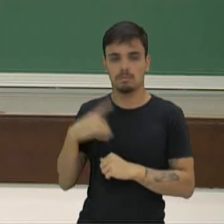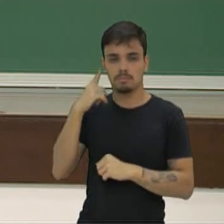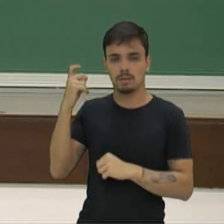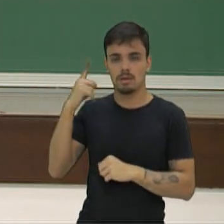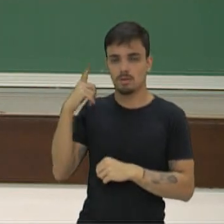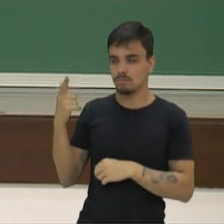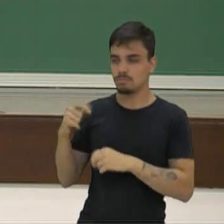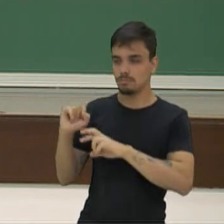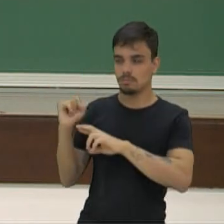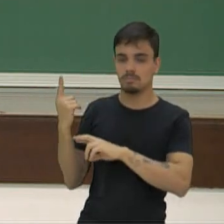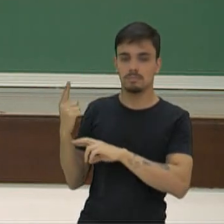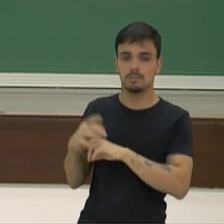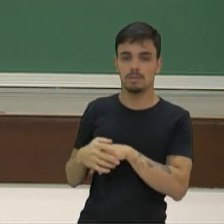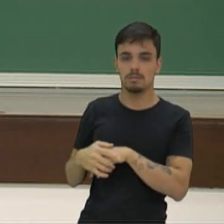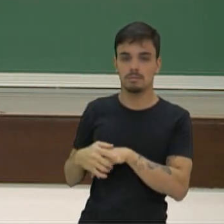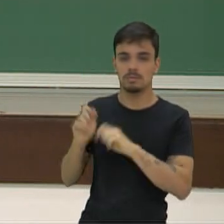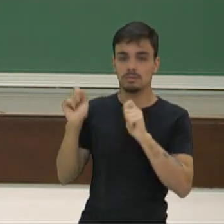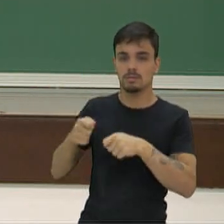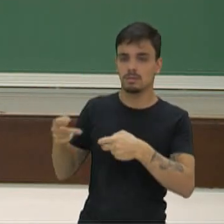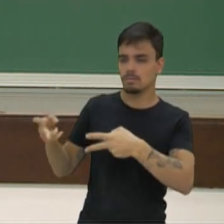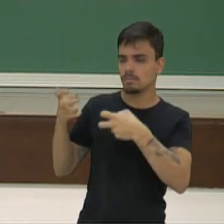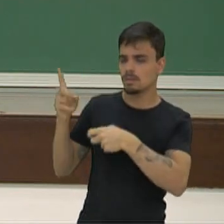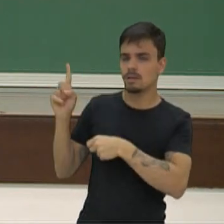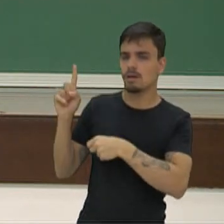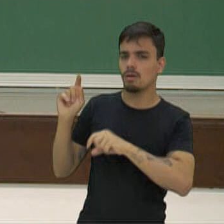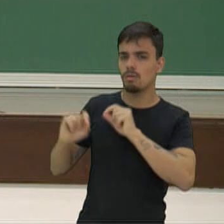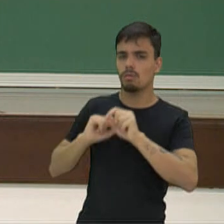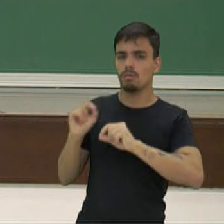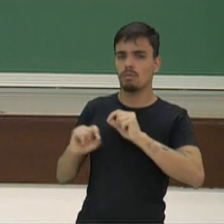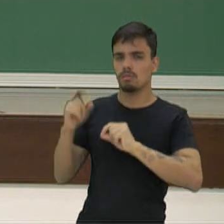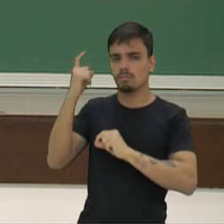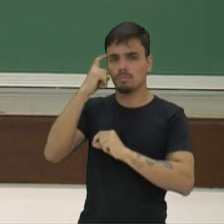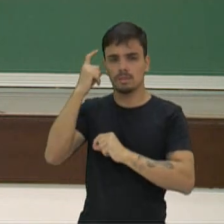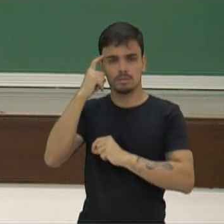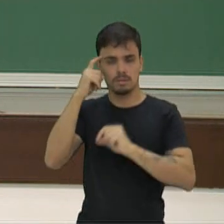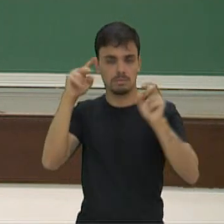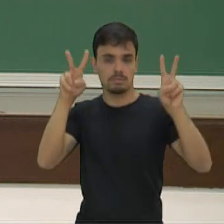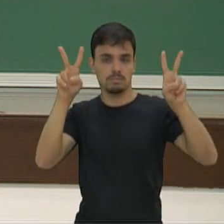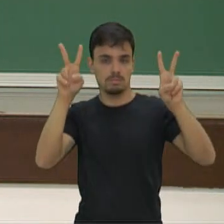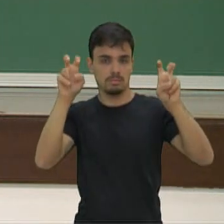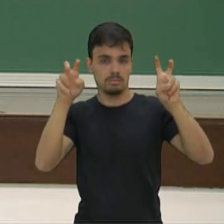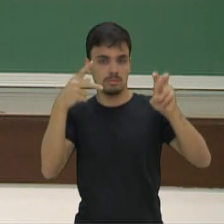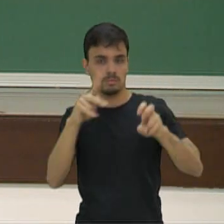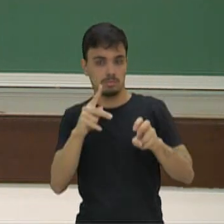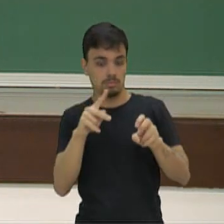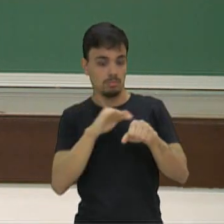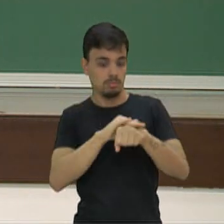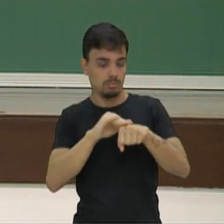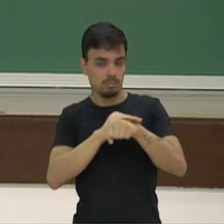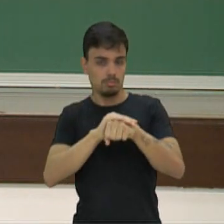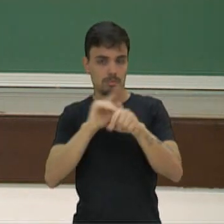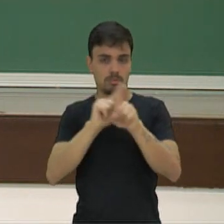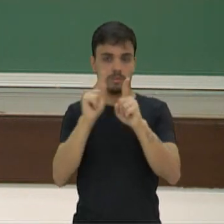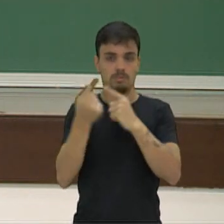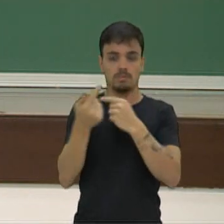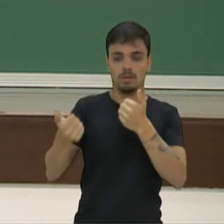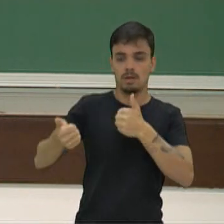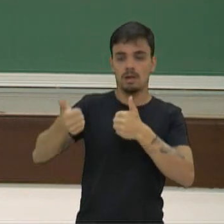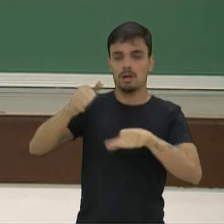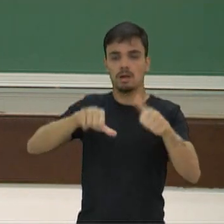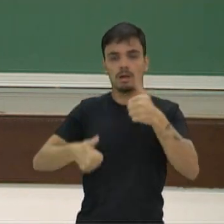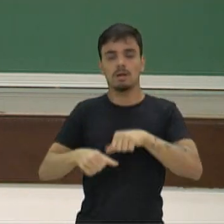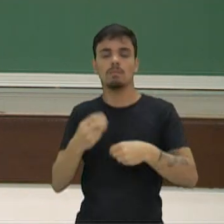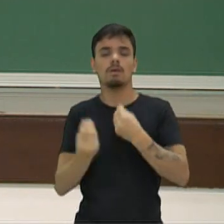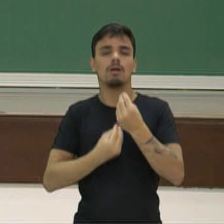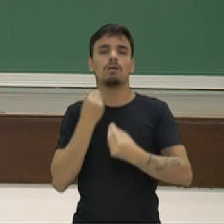aqui, dá uma olhada nisso com atenção para você pensar sobre isso. Conversa com o teu professor de geografia, de química, para entender